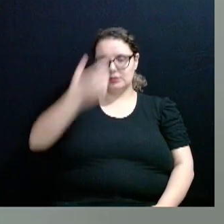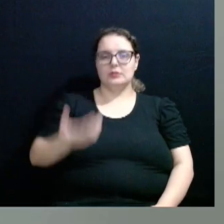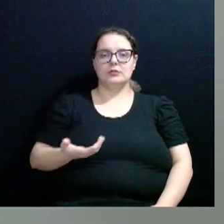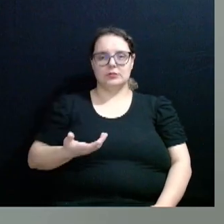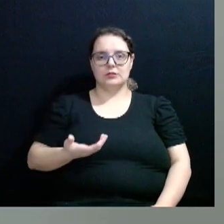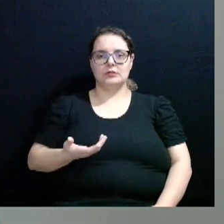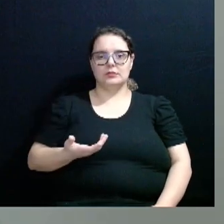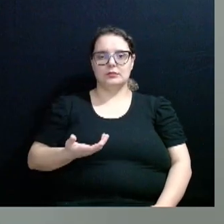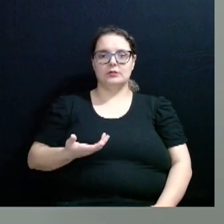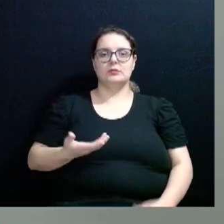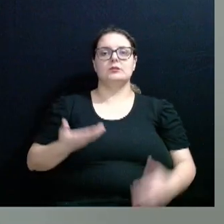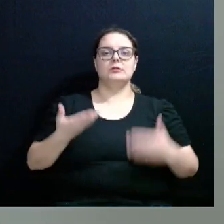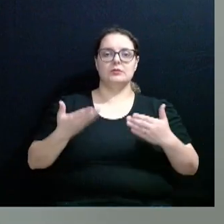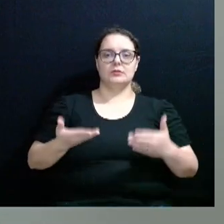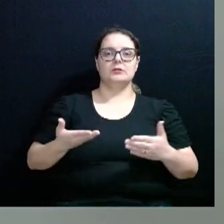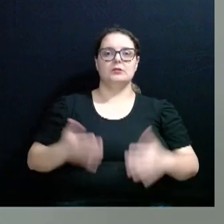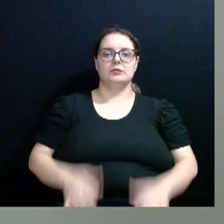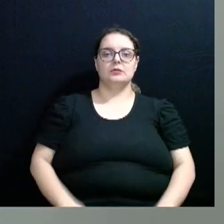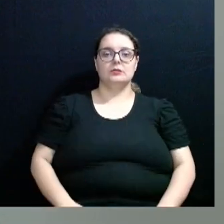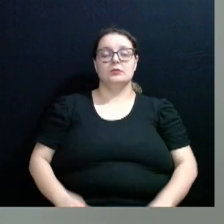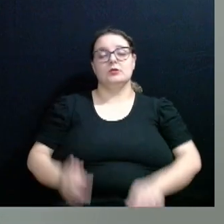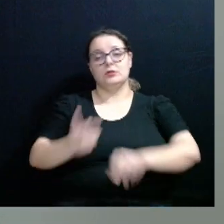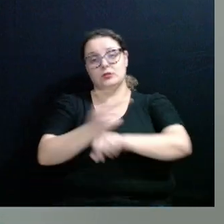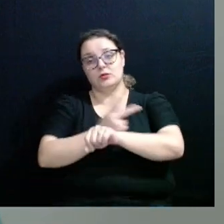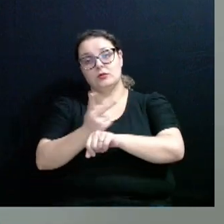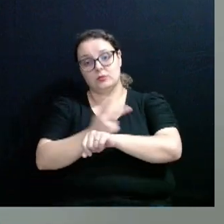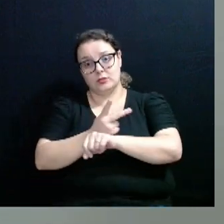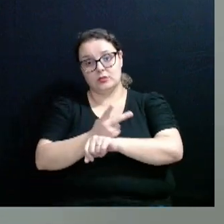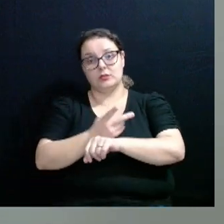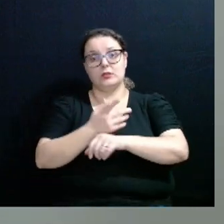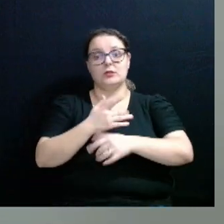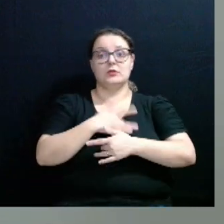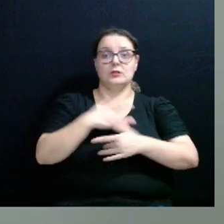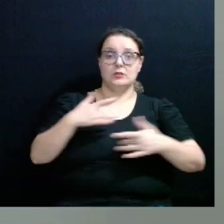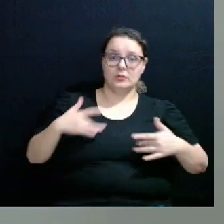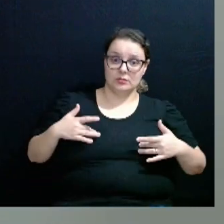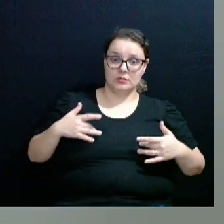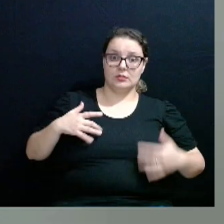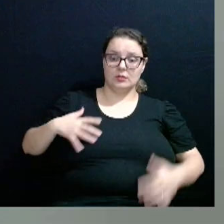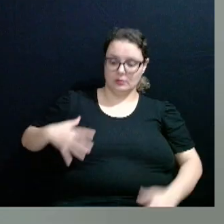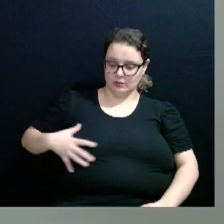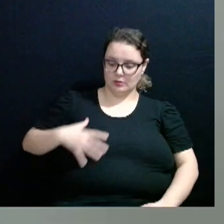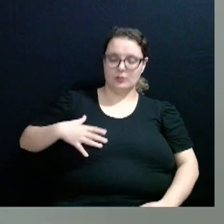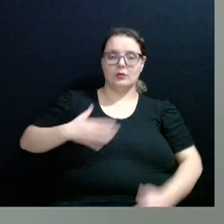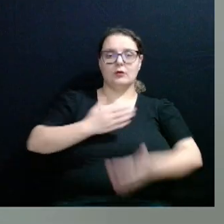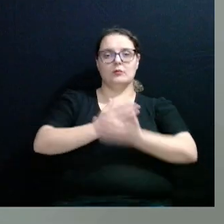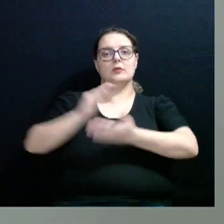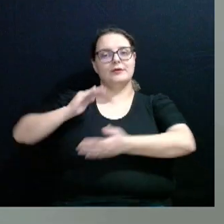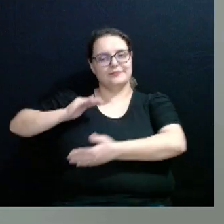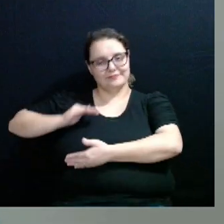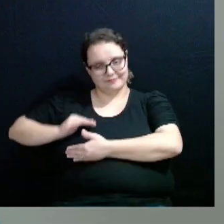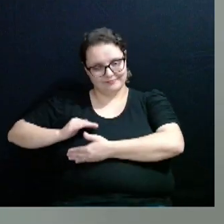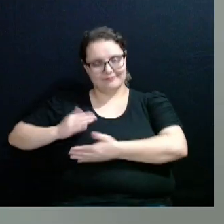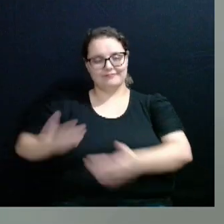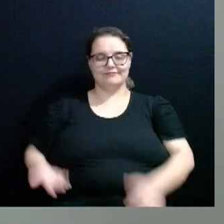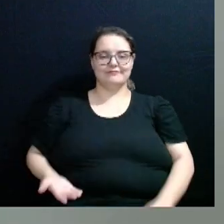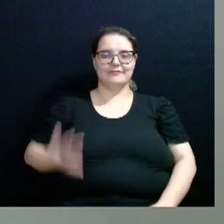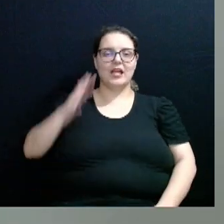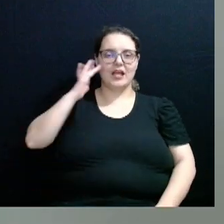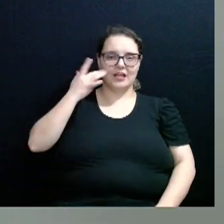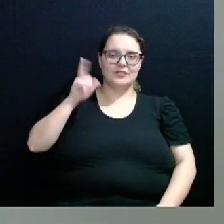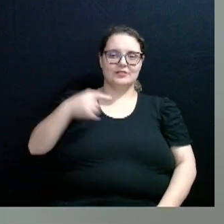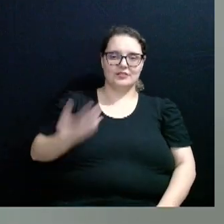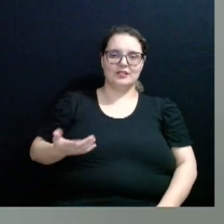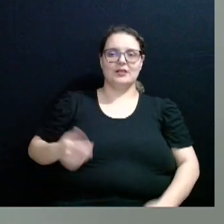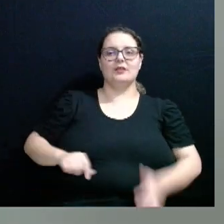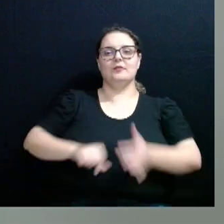e que procurem, né, a sua saúde mamária, começando pela mamografia. Eu acho que esse é o primeiro passo que